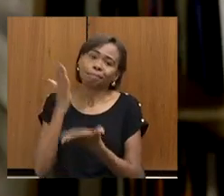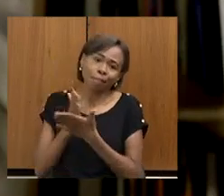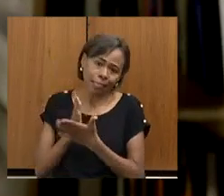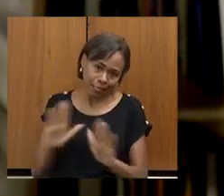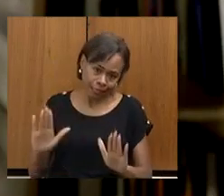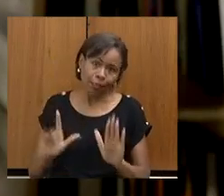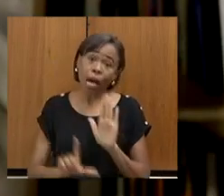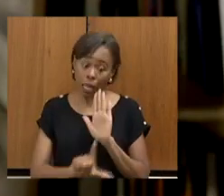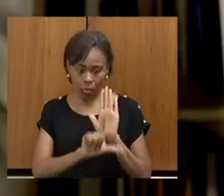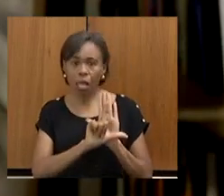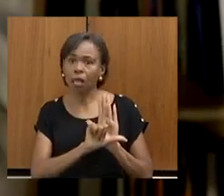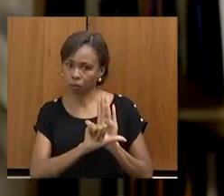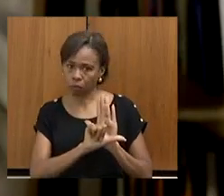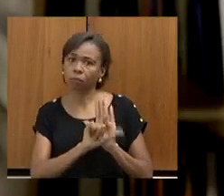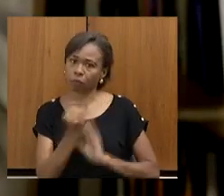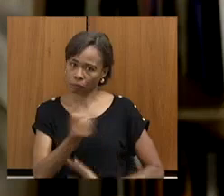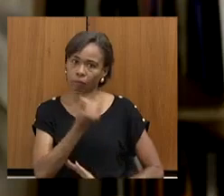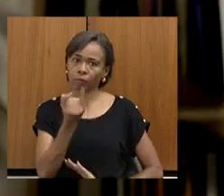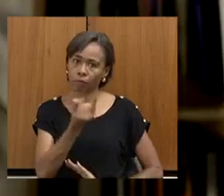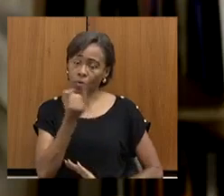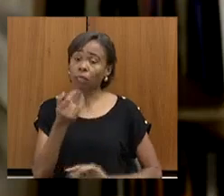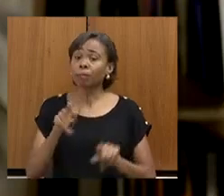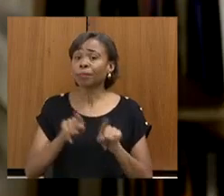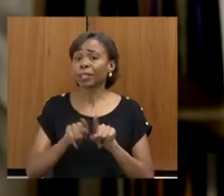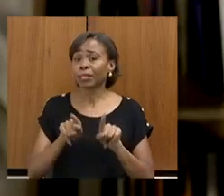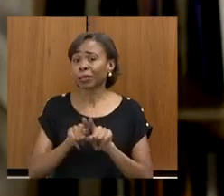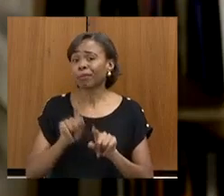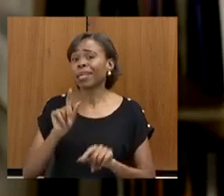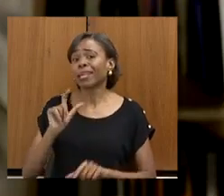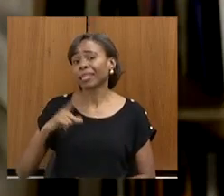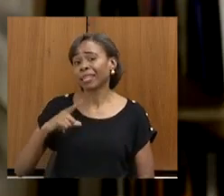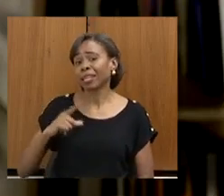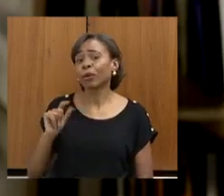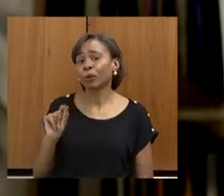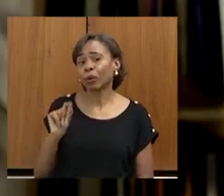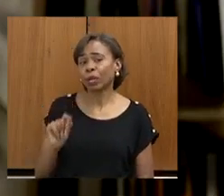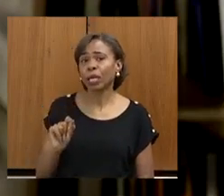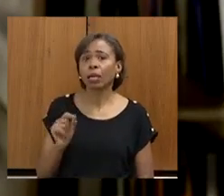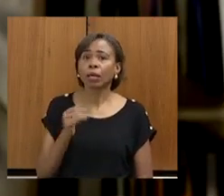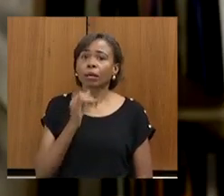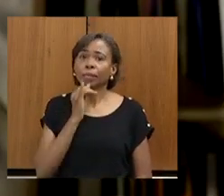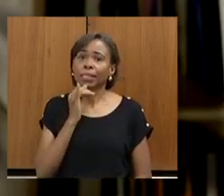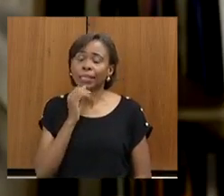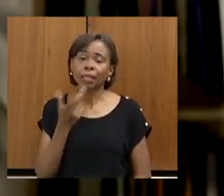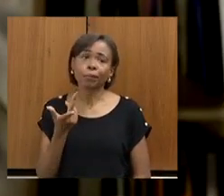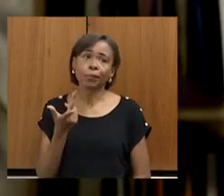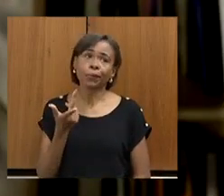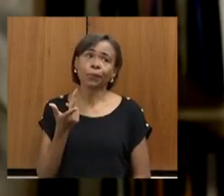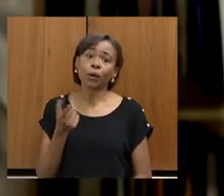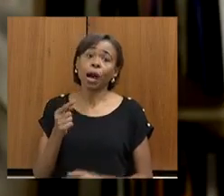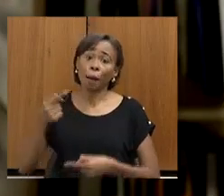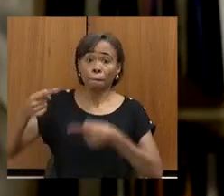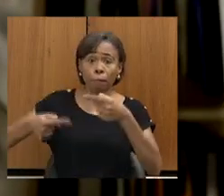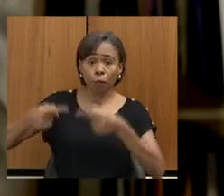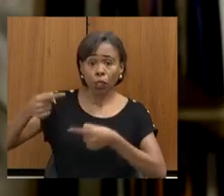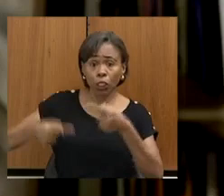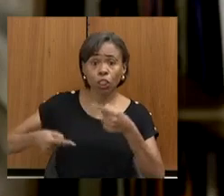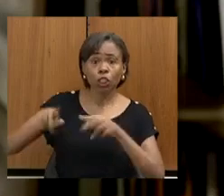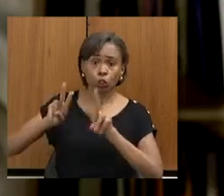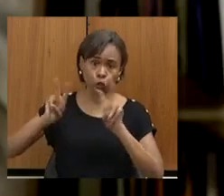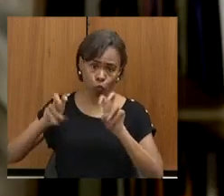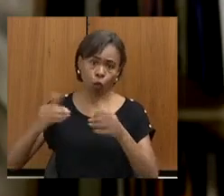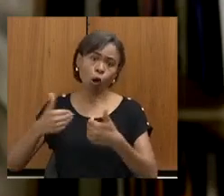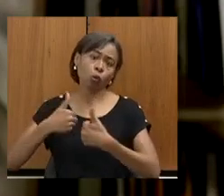importam para isso, mas além das leis, como no observatório das políticas do autismo, a gente vem